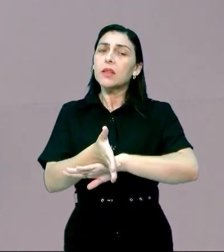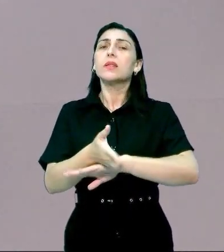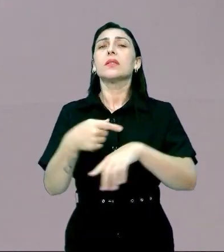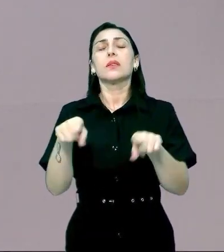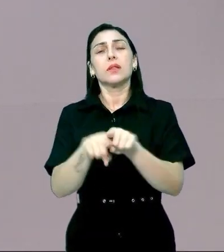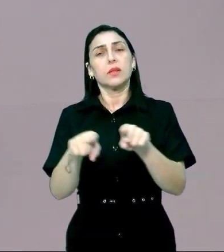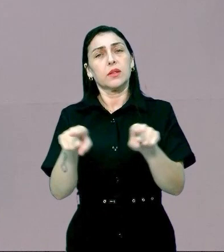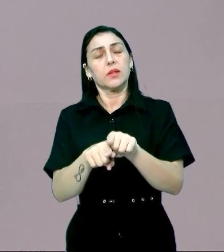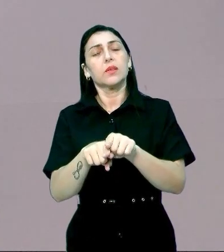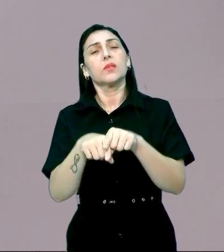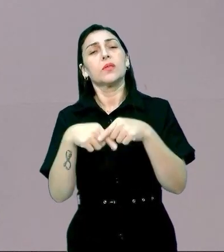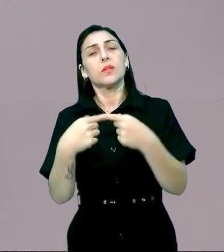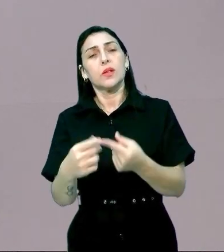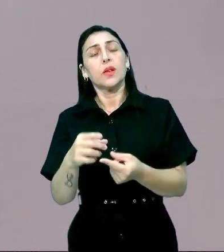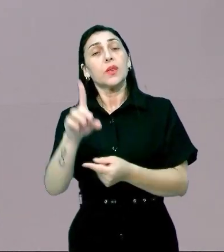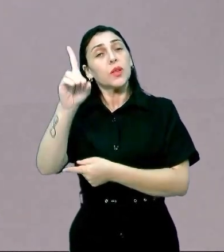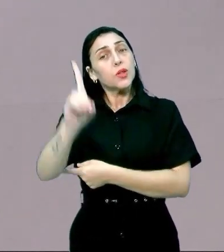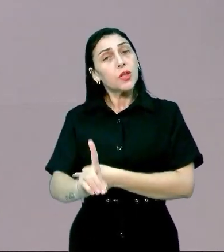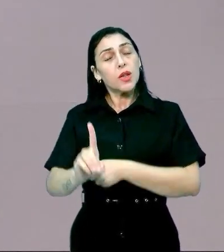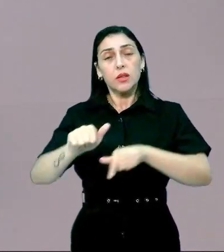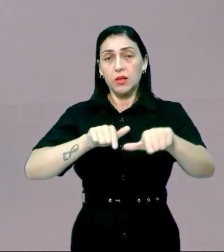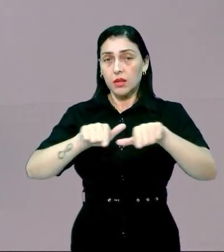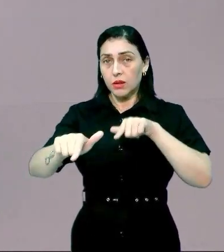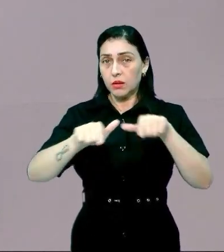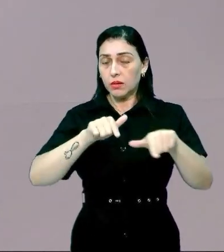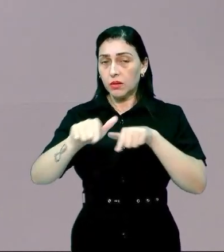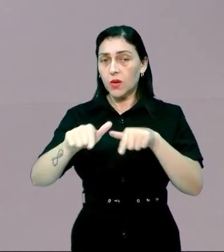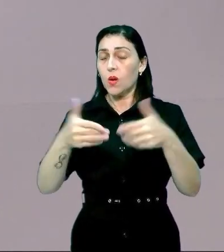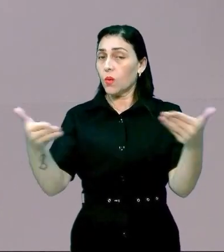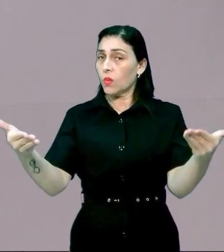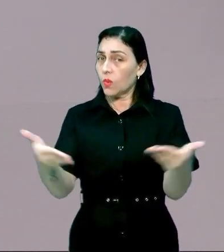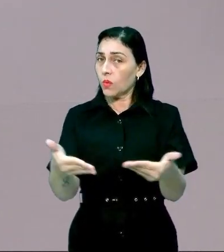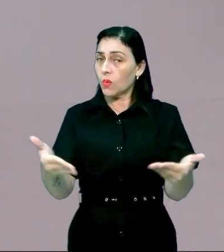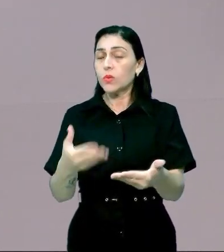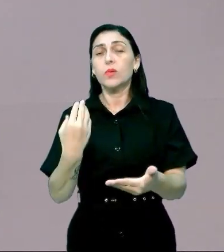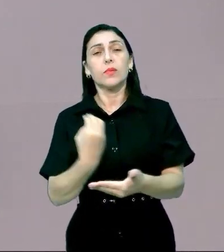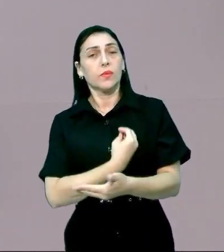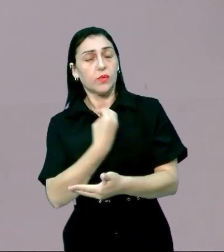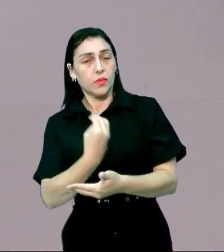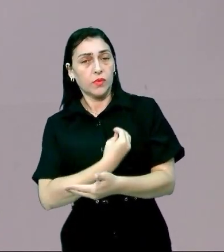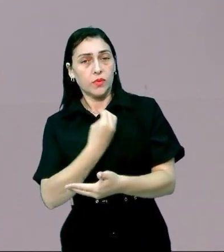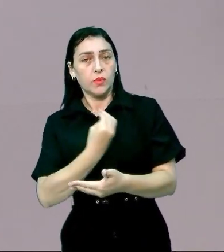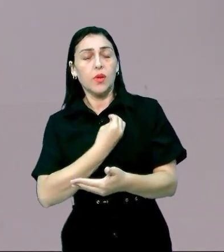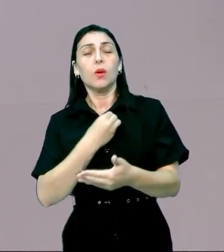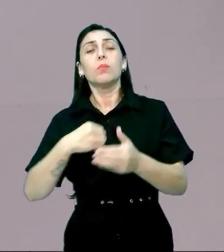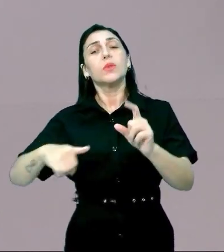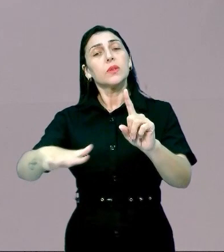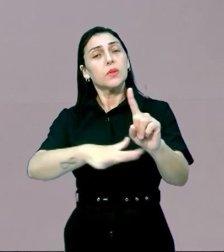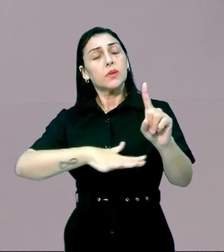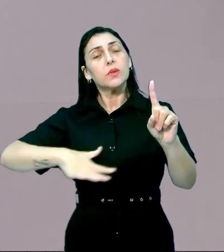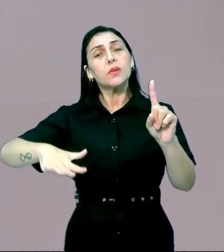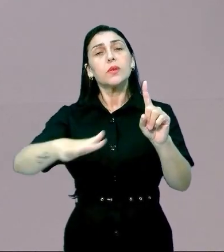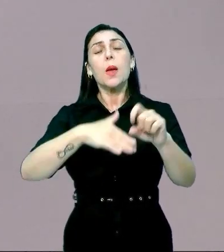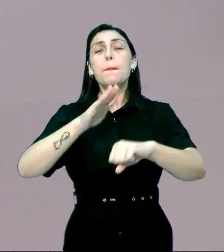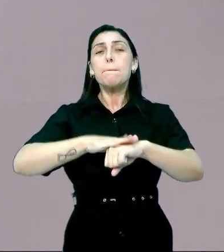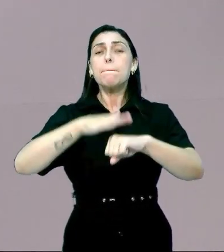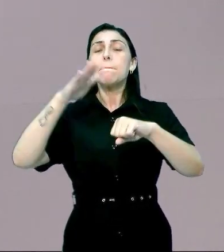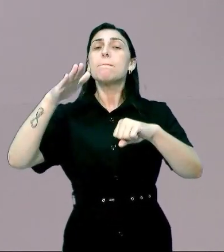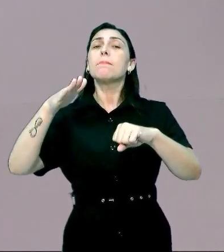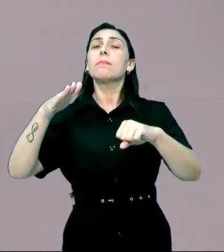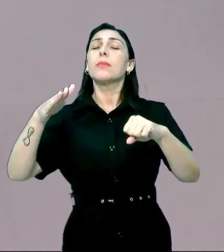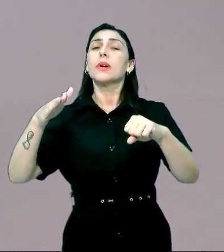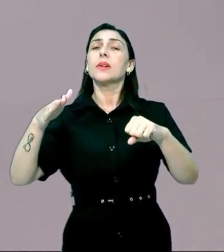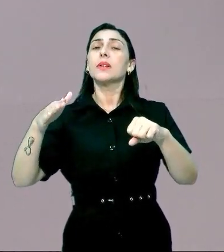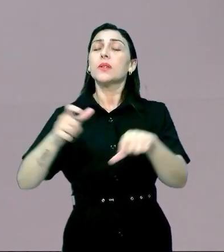usufruir, digamos assim, de direitos trabalhistas. Então, hoje nós vivemos em uma sociedade que é muito mais